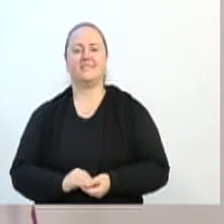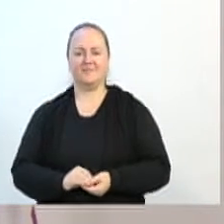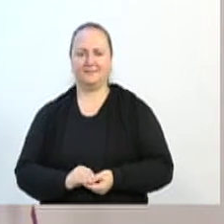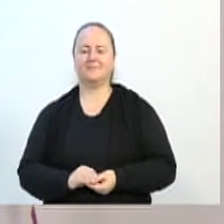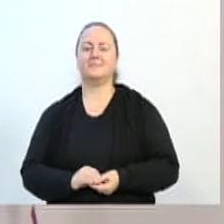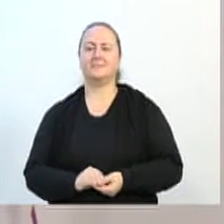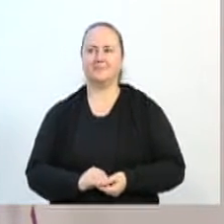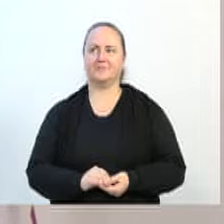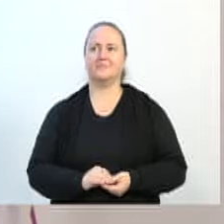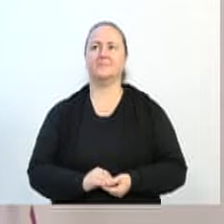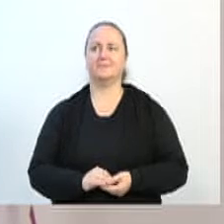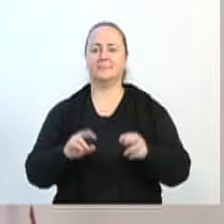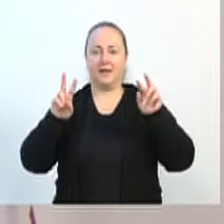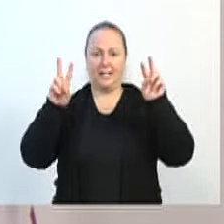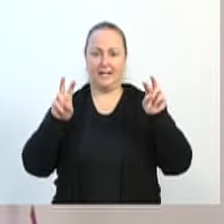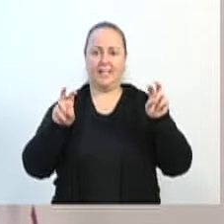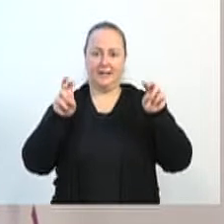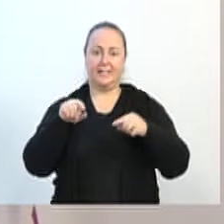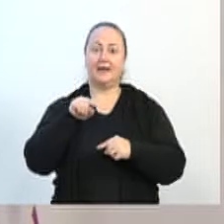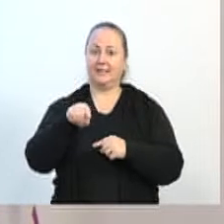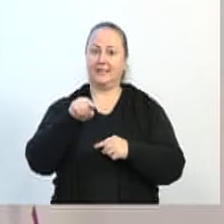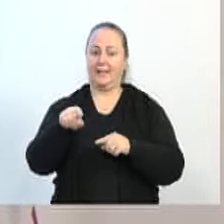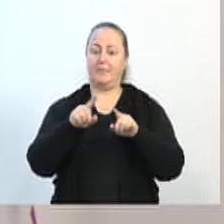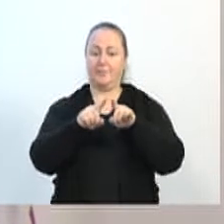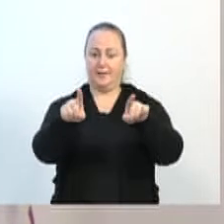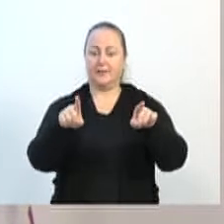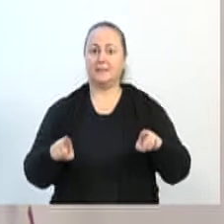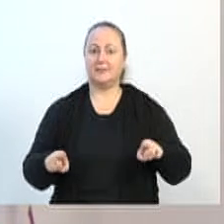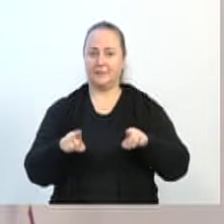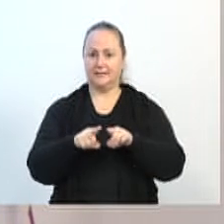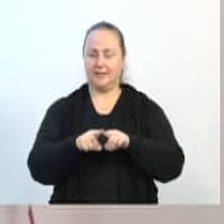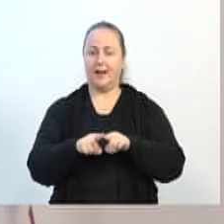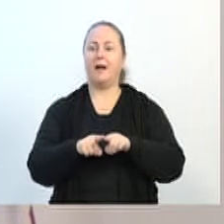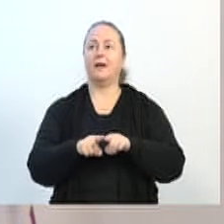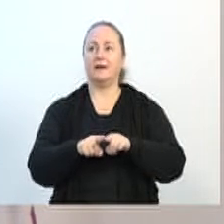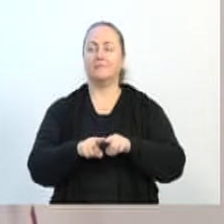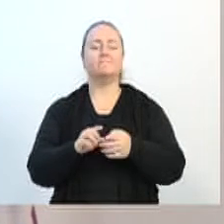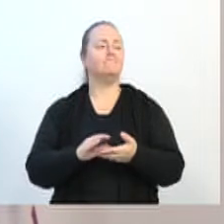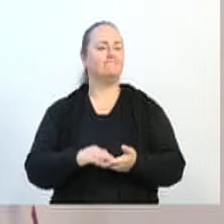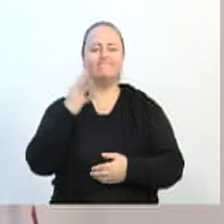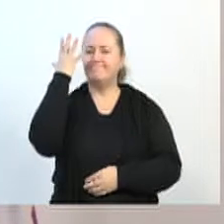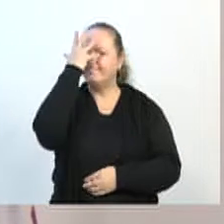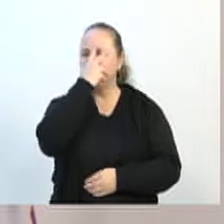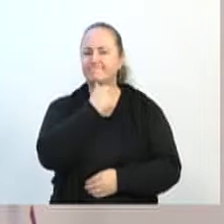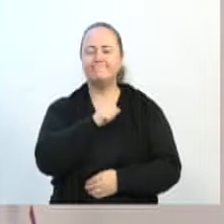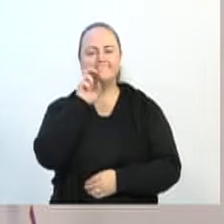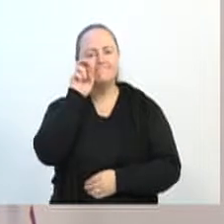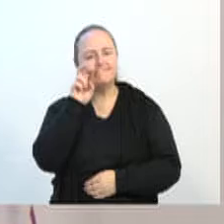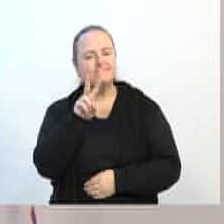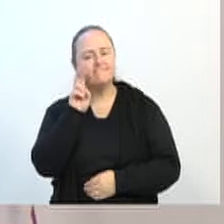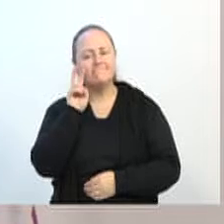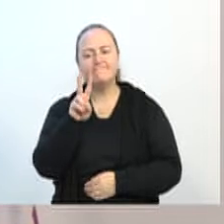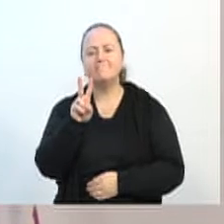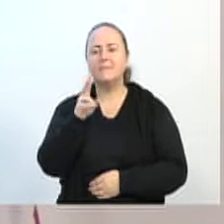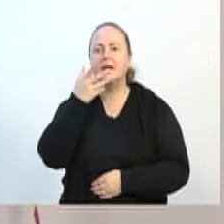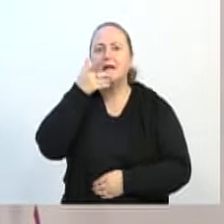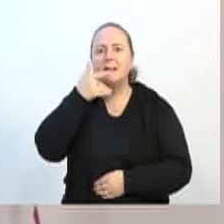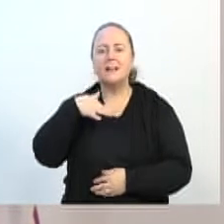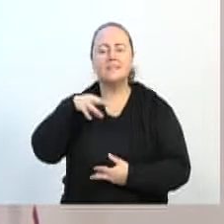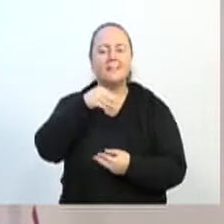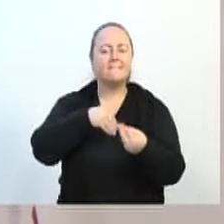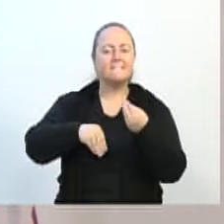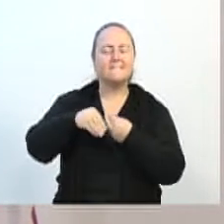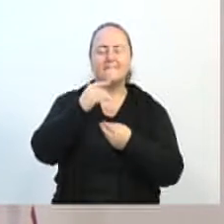esse assunto está sendo abordado com os alunos em sala de aula, e é muito bonito de ver o envolvimento das crianças, e as